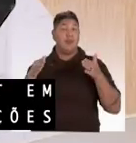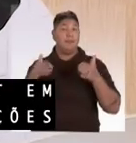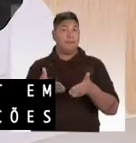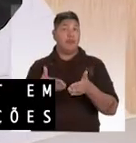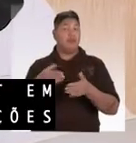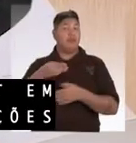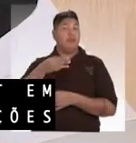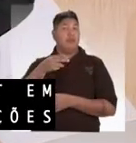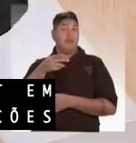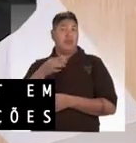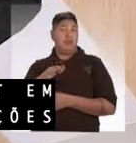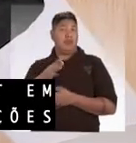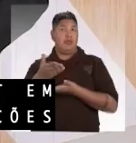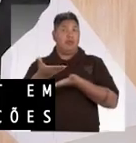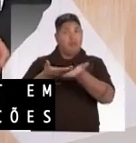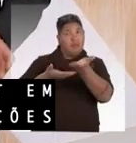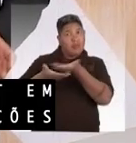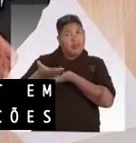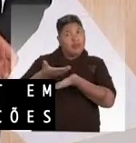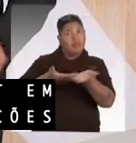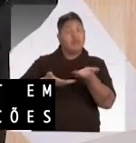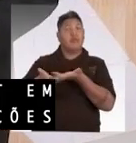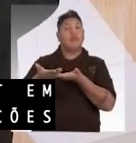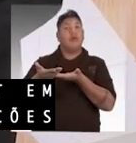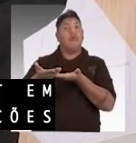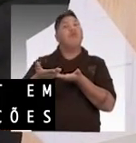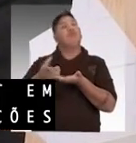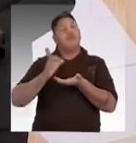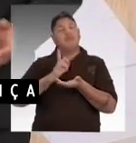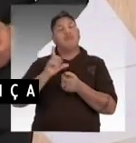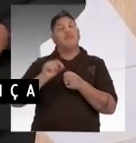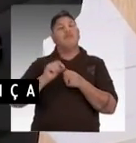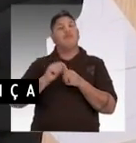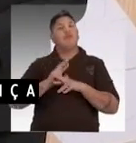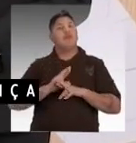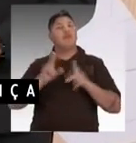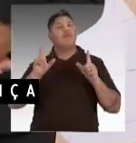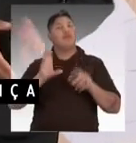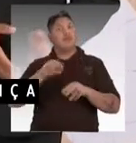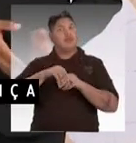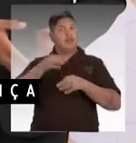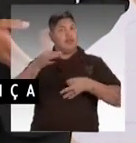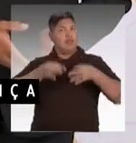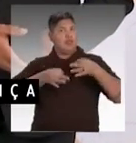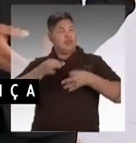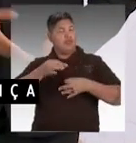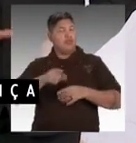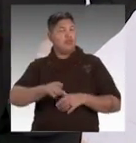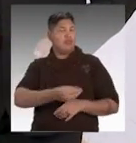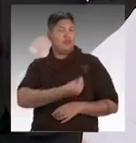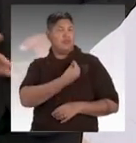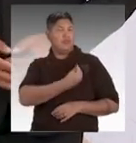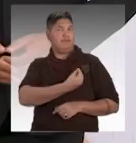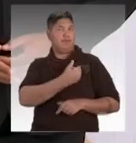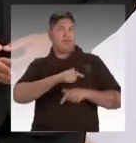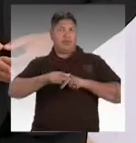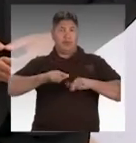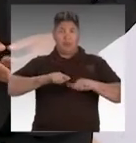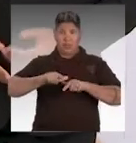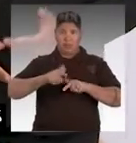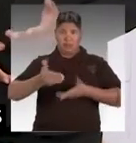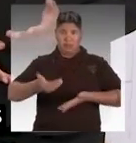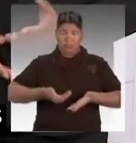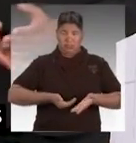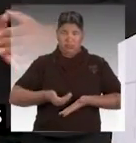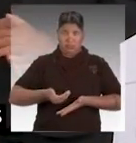A participação do MPT em conciliações e mediações tem feito a diferença no judiciário e na vida do